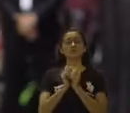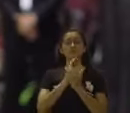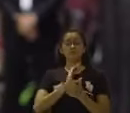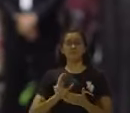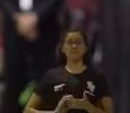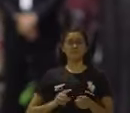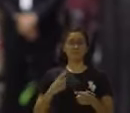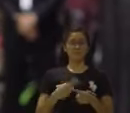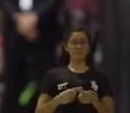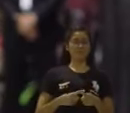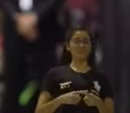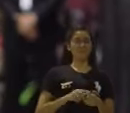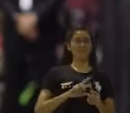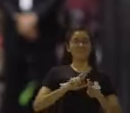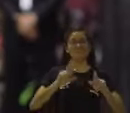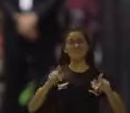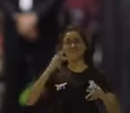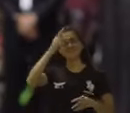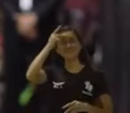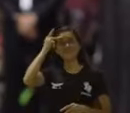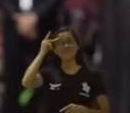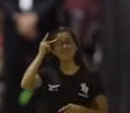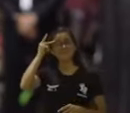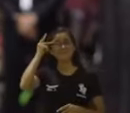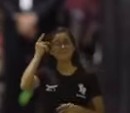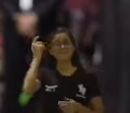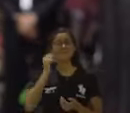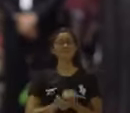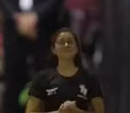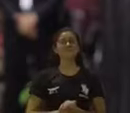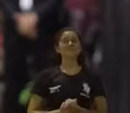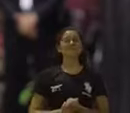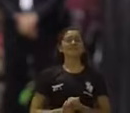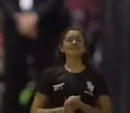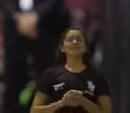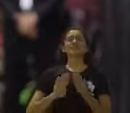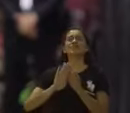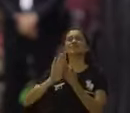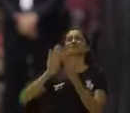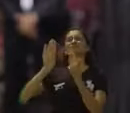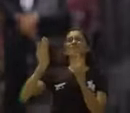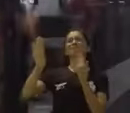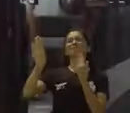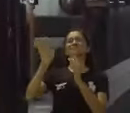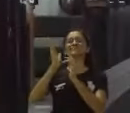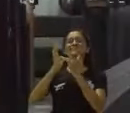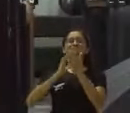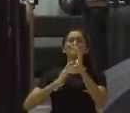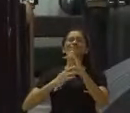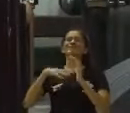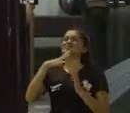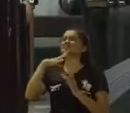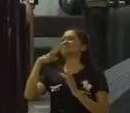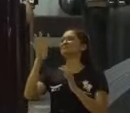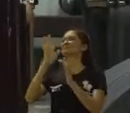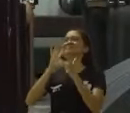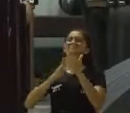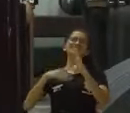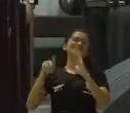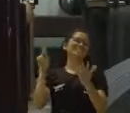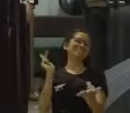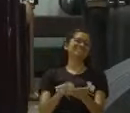se diz evangélica nunca estiveram com Jesus, nunca conheceram